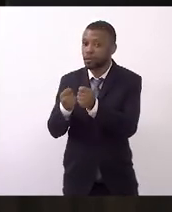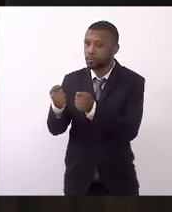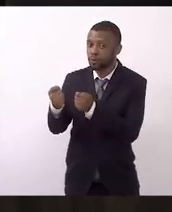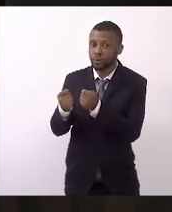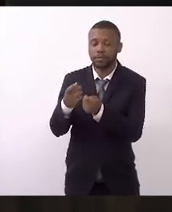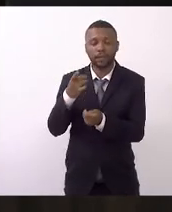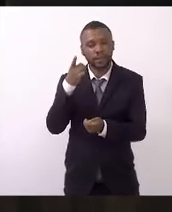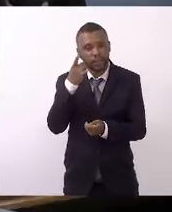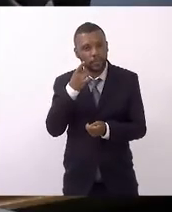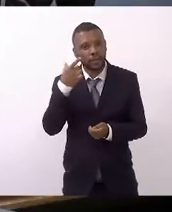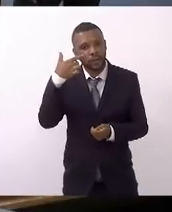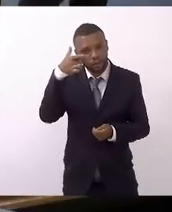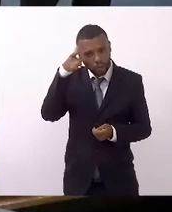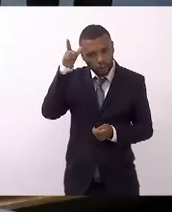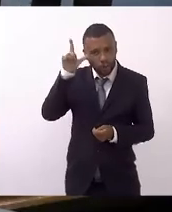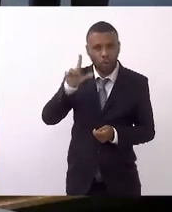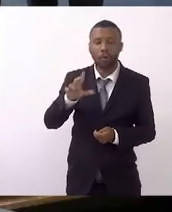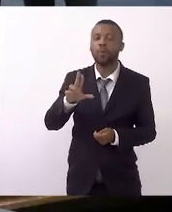Luiz Paulo.